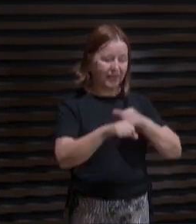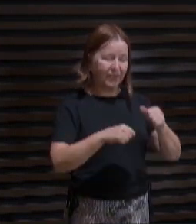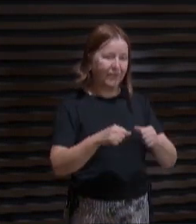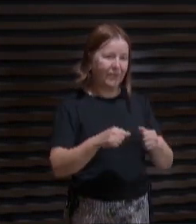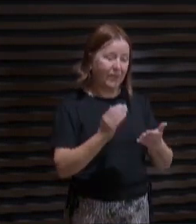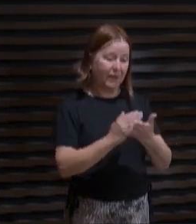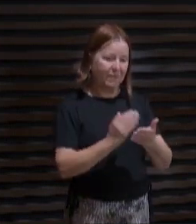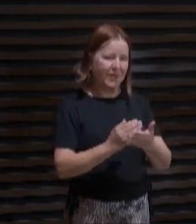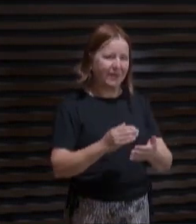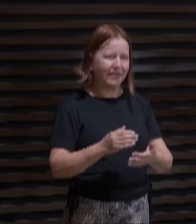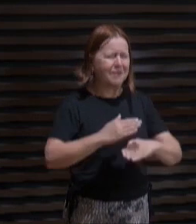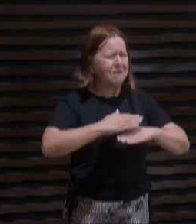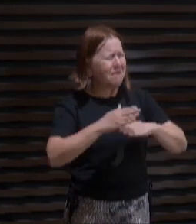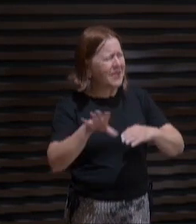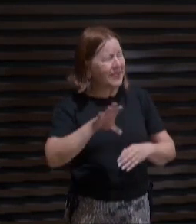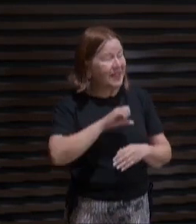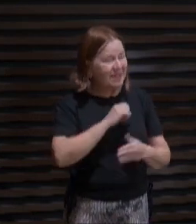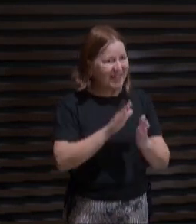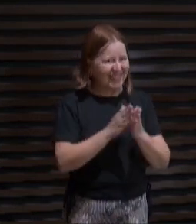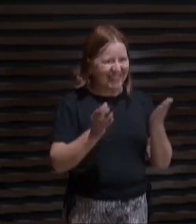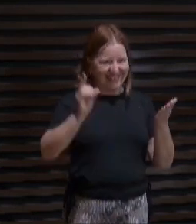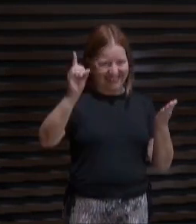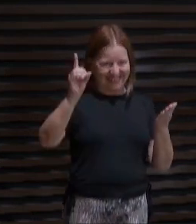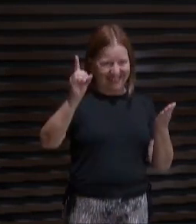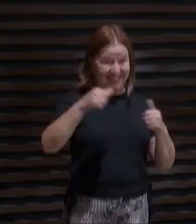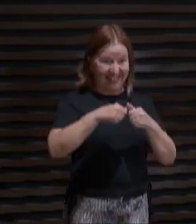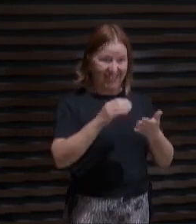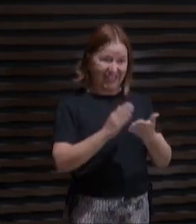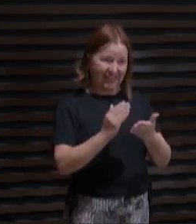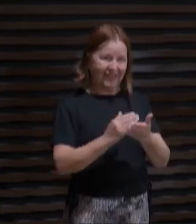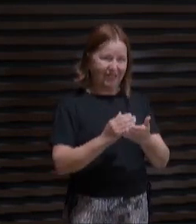Este livro é um livro fora de série.